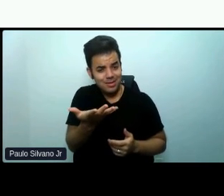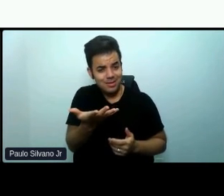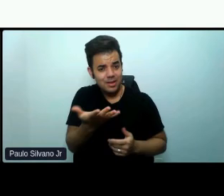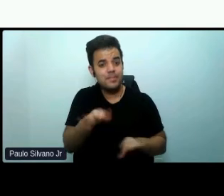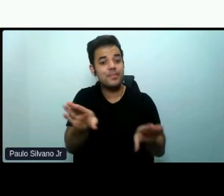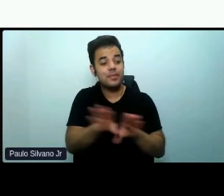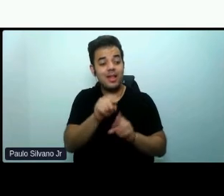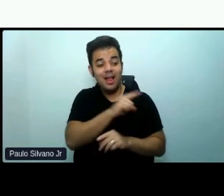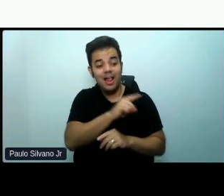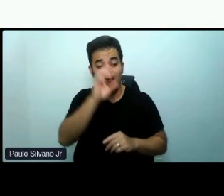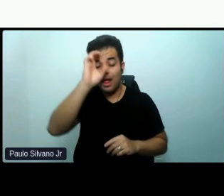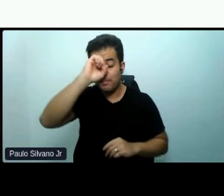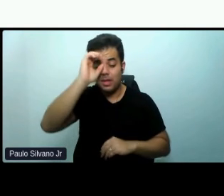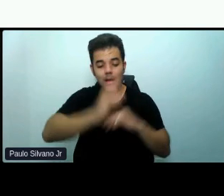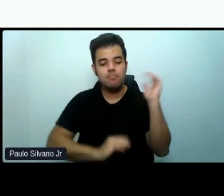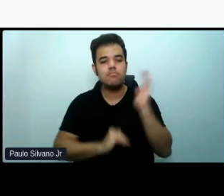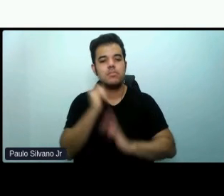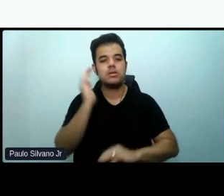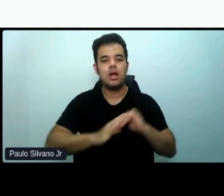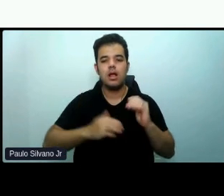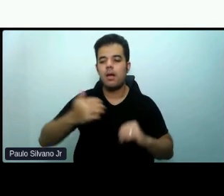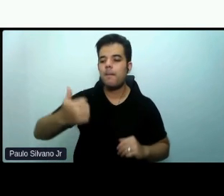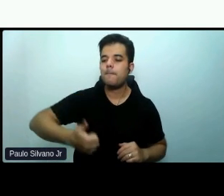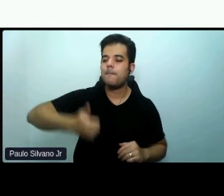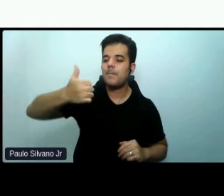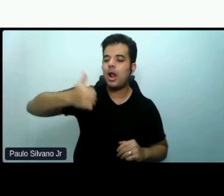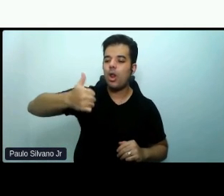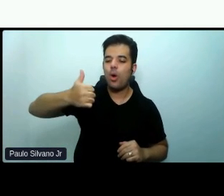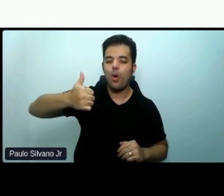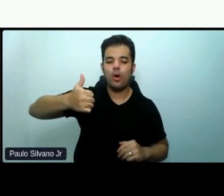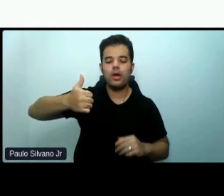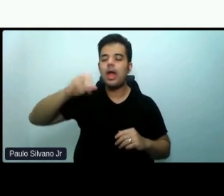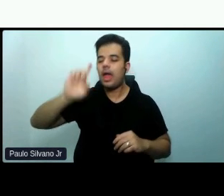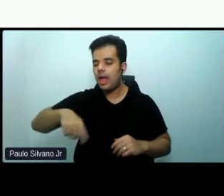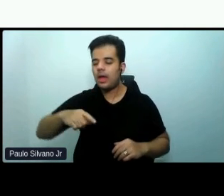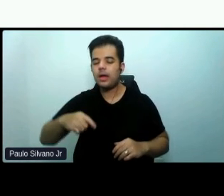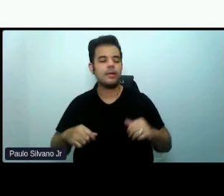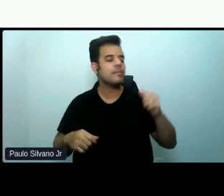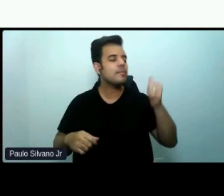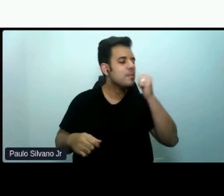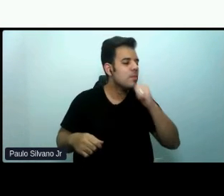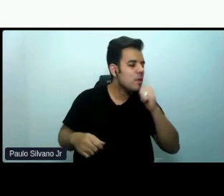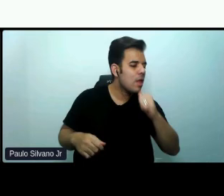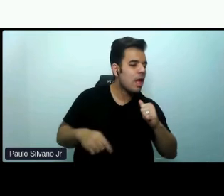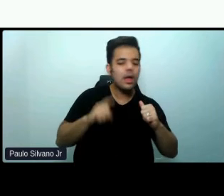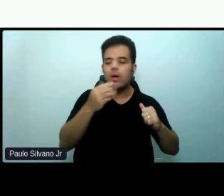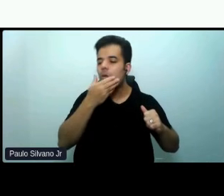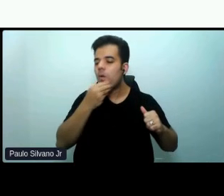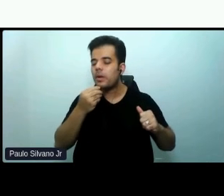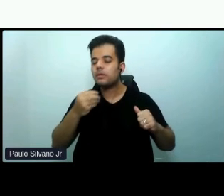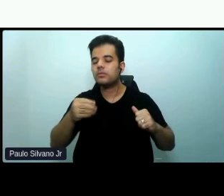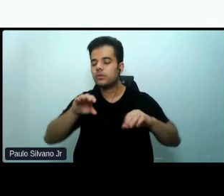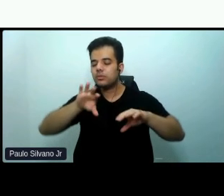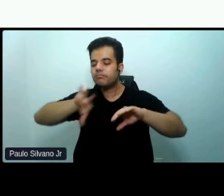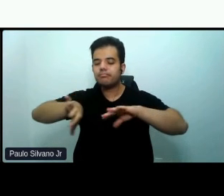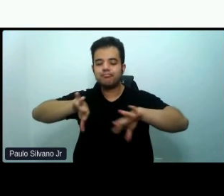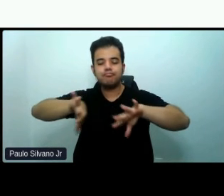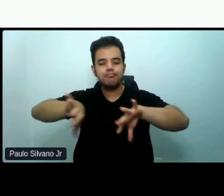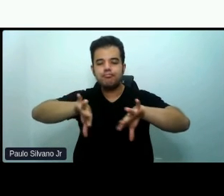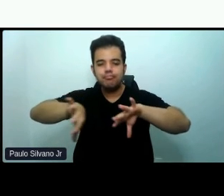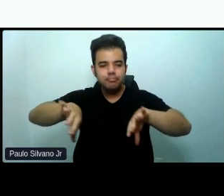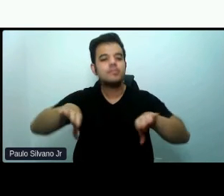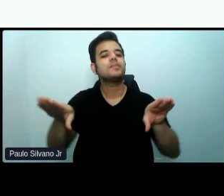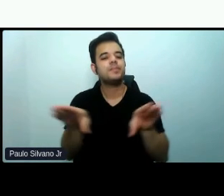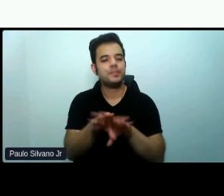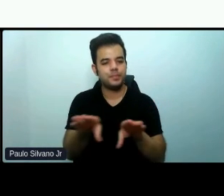há certas habilidades mais qualificadas como femininas e outras como masculinas. E isso acaba se traduzindo, inclusive,